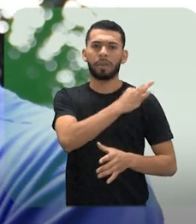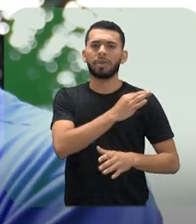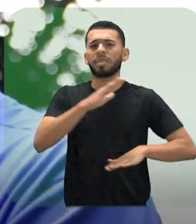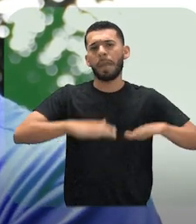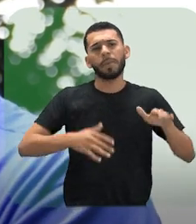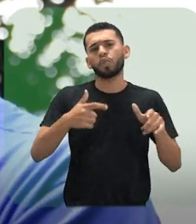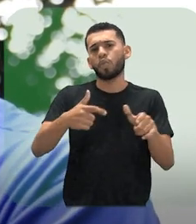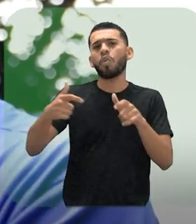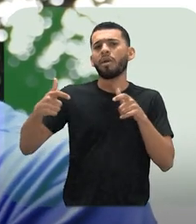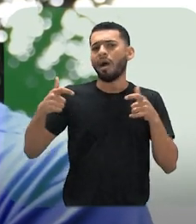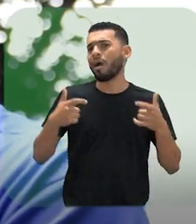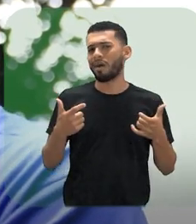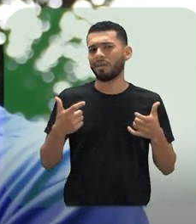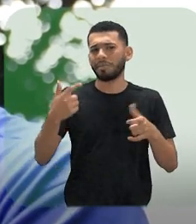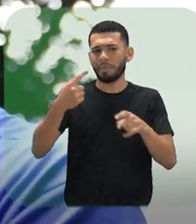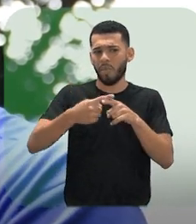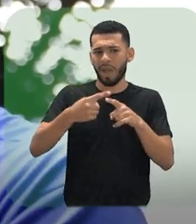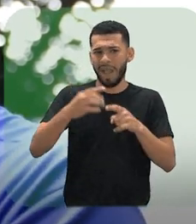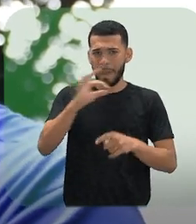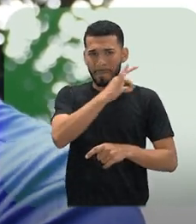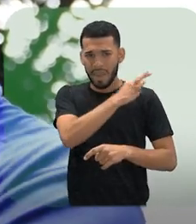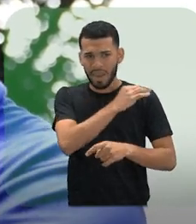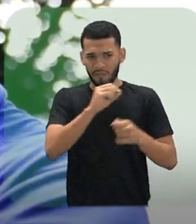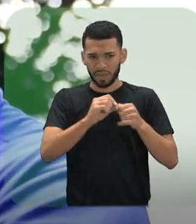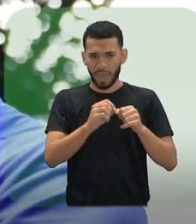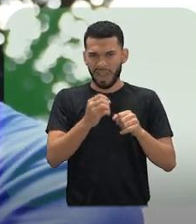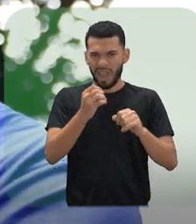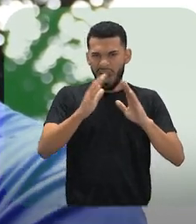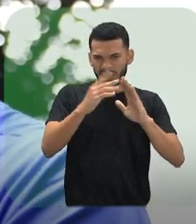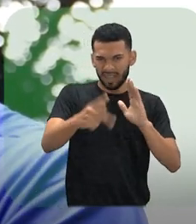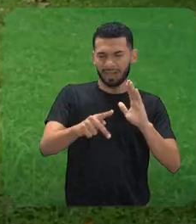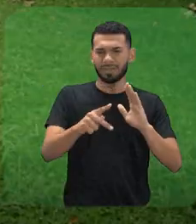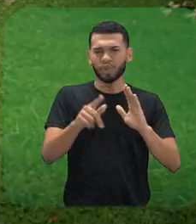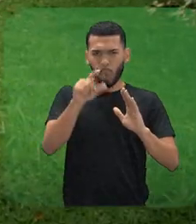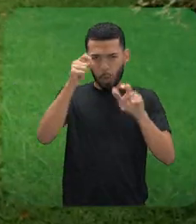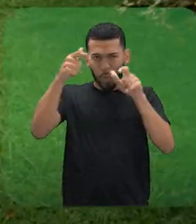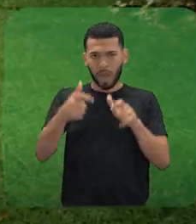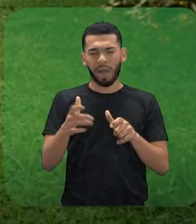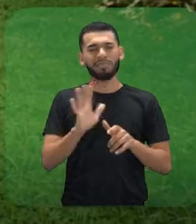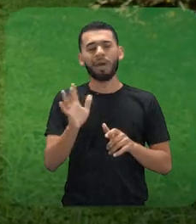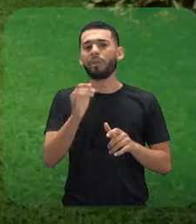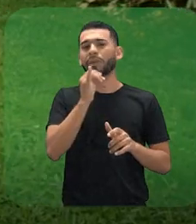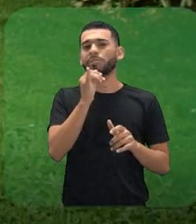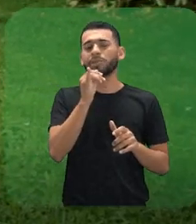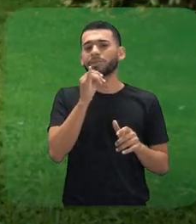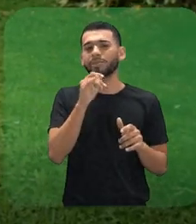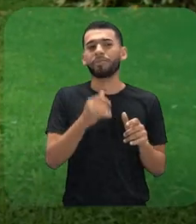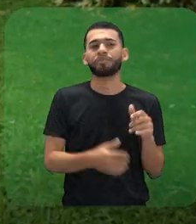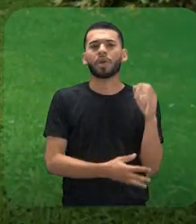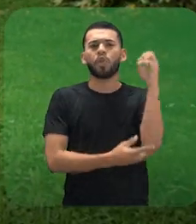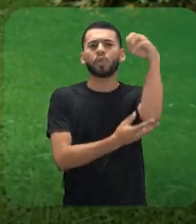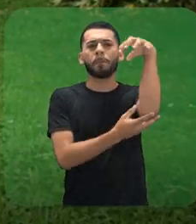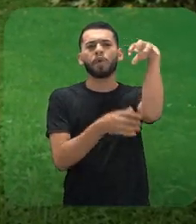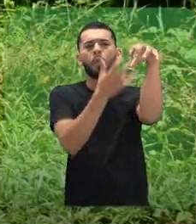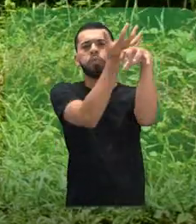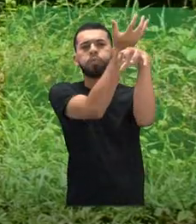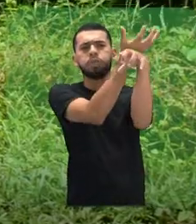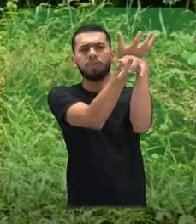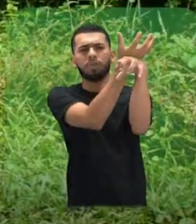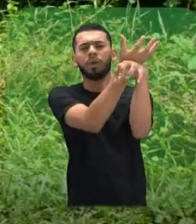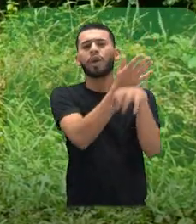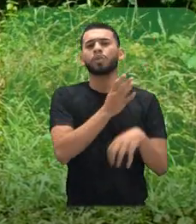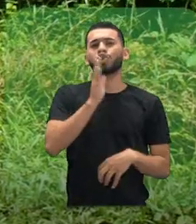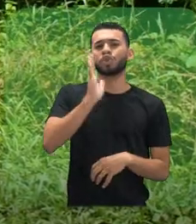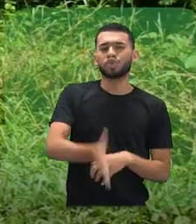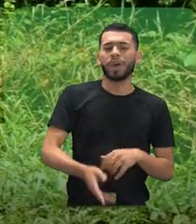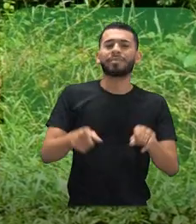do local, né? Porque a abelha, ela para fazer um enxame, ela não escolhe lugar. Não sei se é assim, tipo, ela chega num posto.